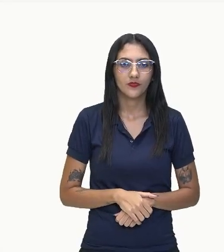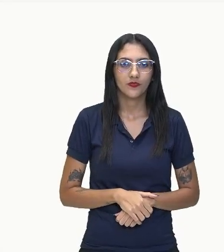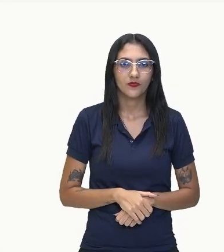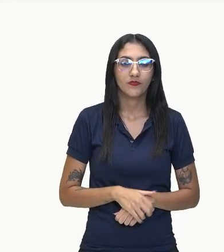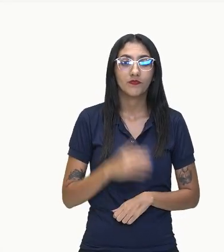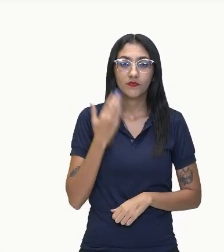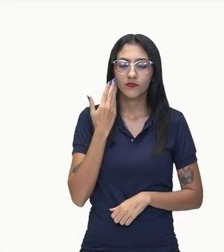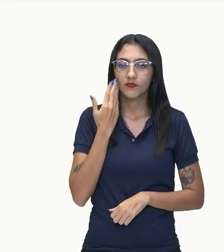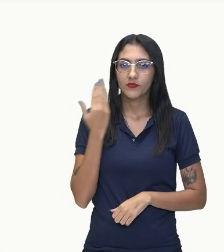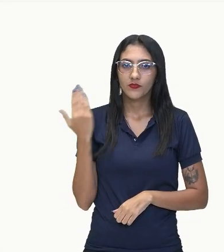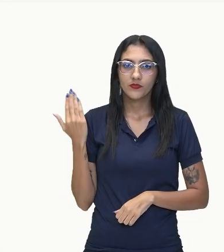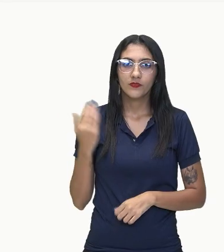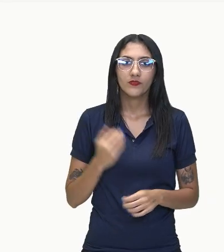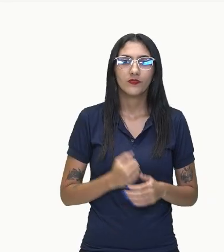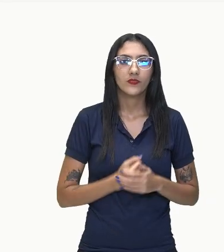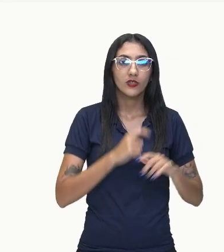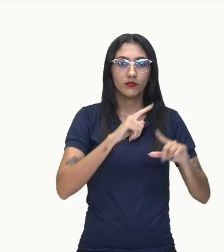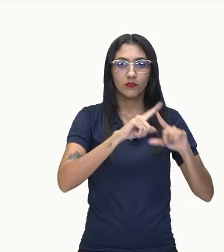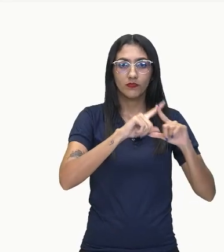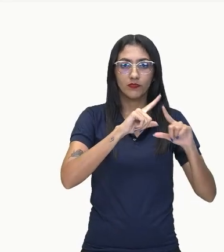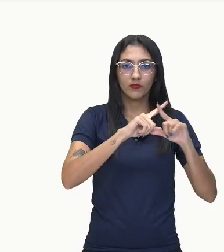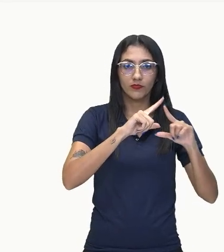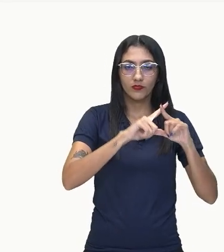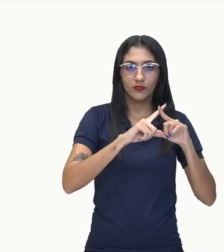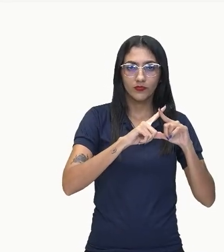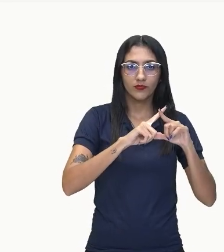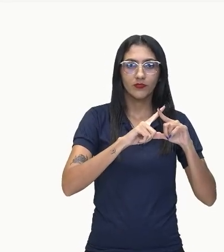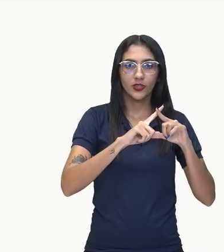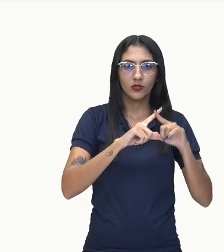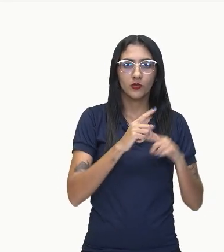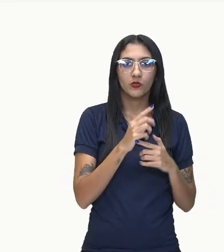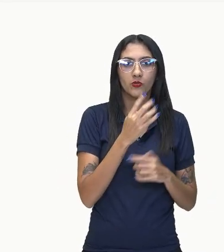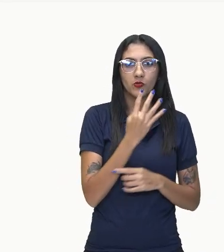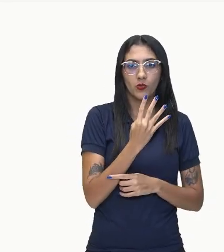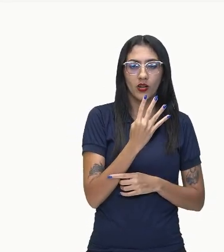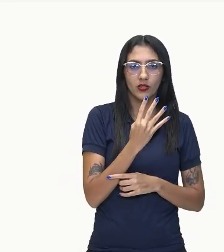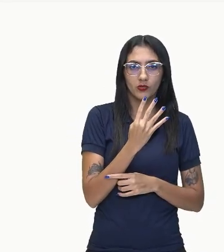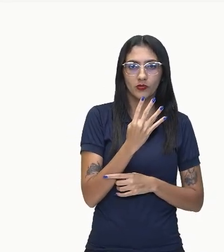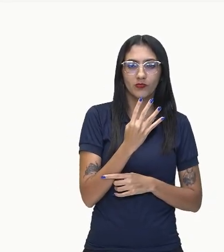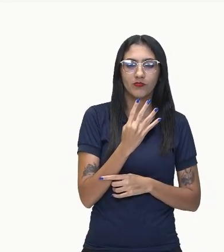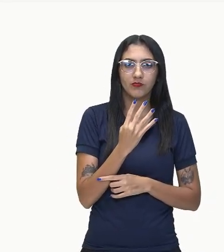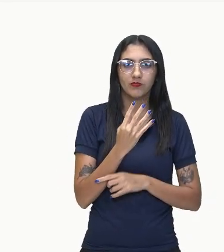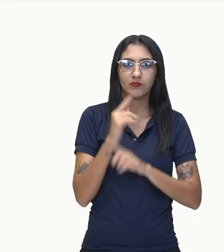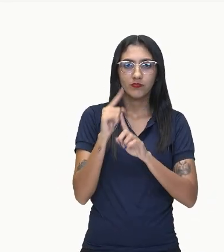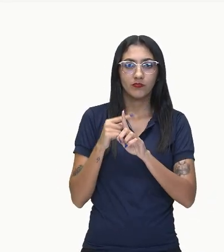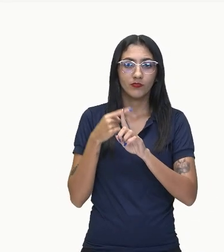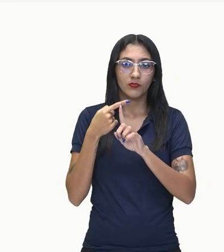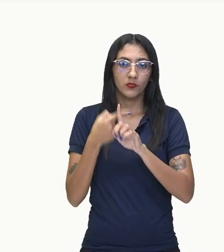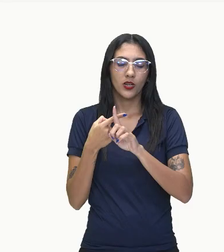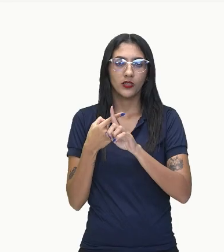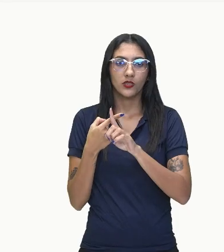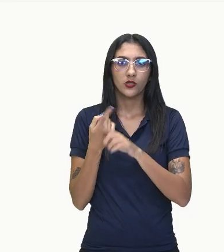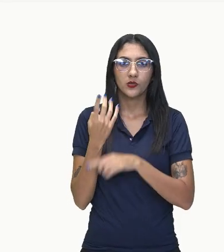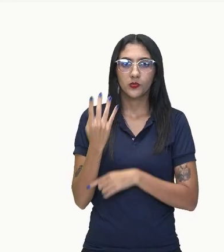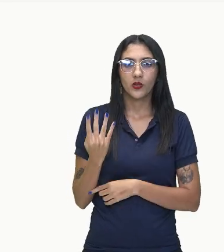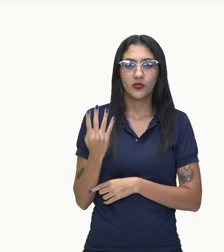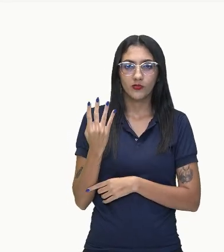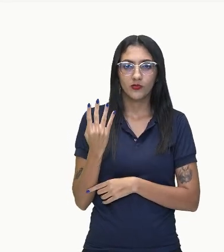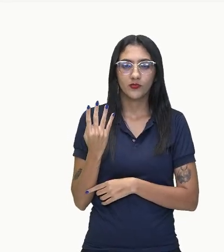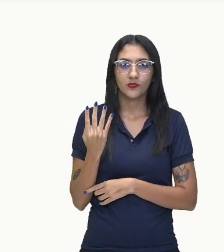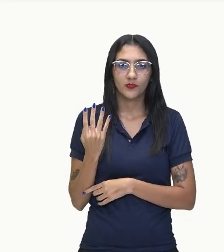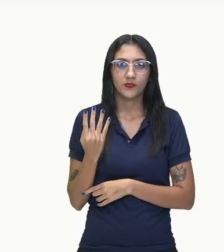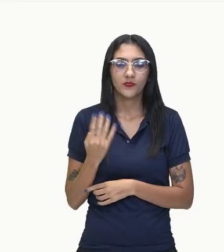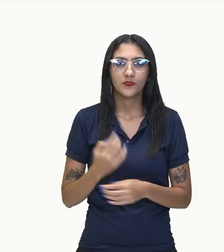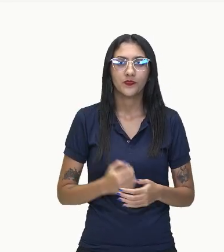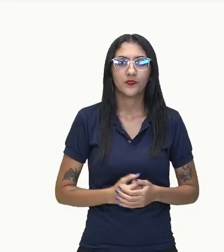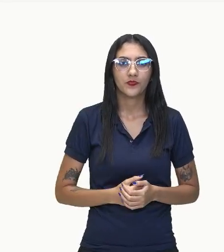Menos 2 ao quadrado é 4, fazendo o jogo de sinal, menos com menos dá mais.